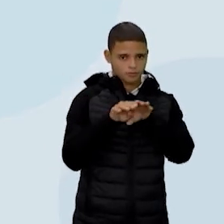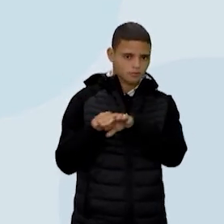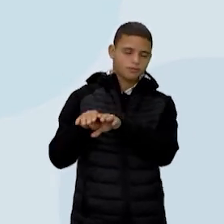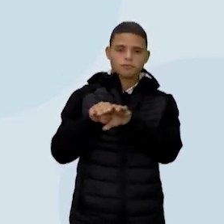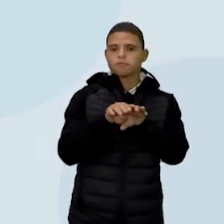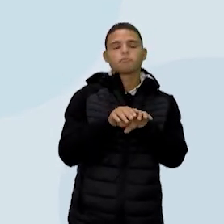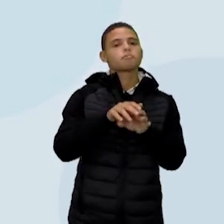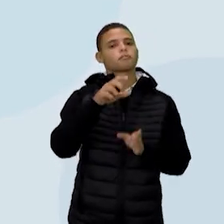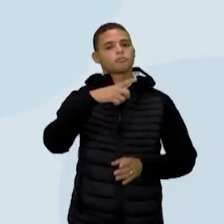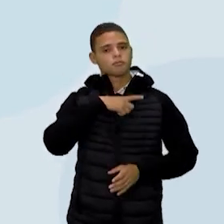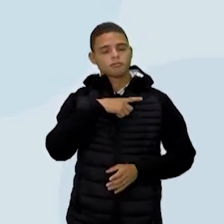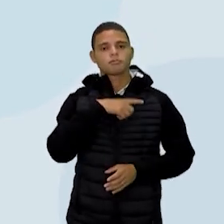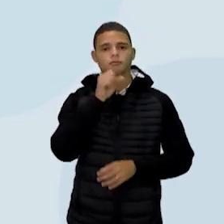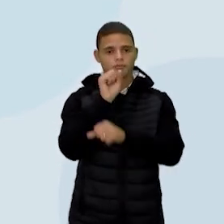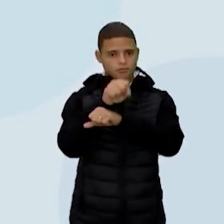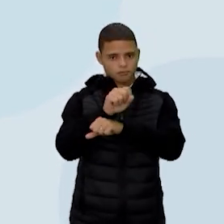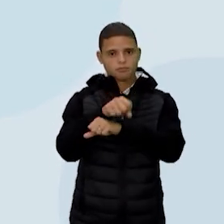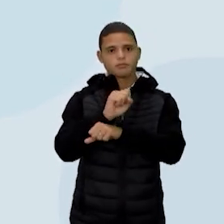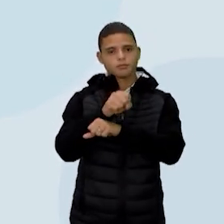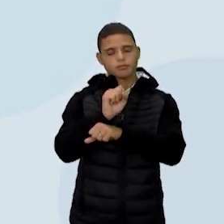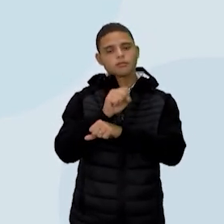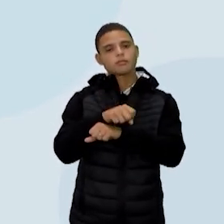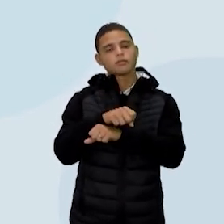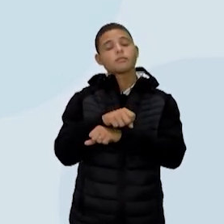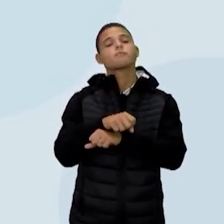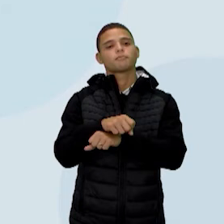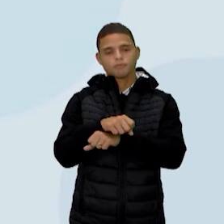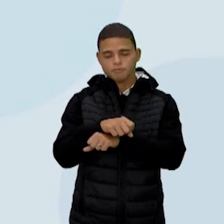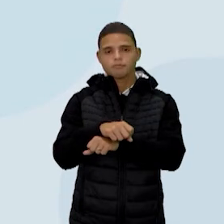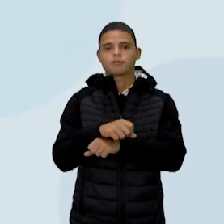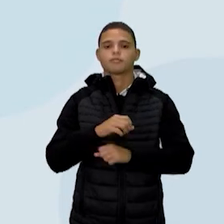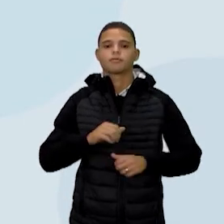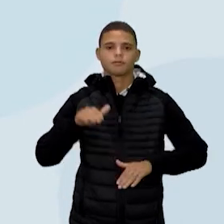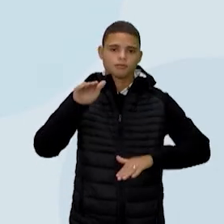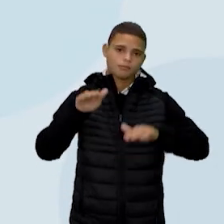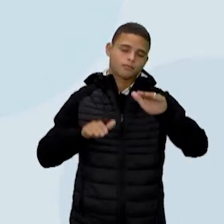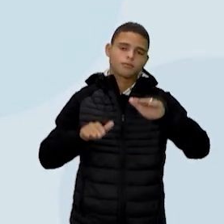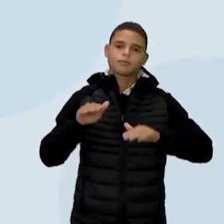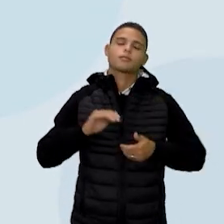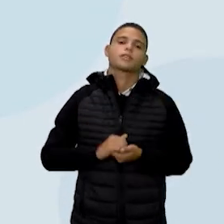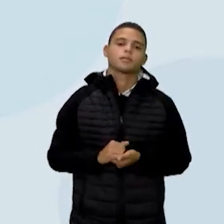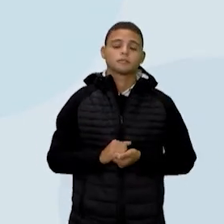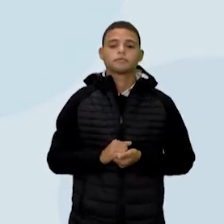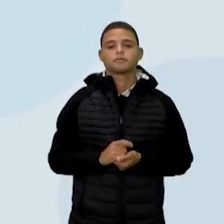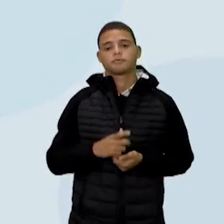nós temos sim uma proporcionalidade aí, tá certo? Então aí